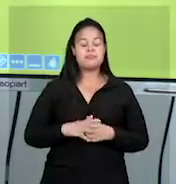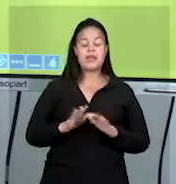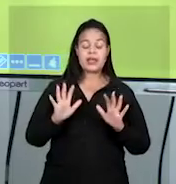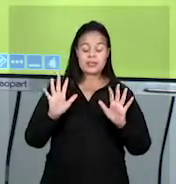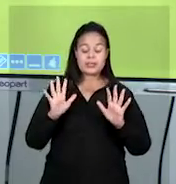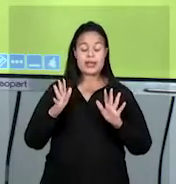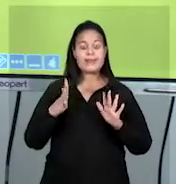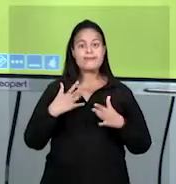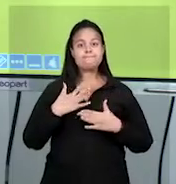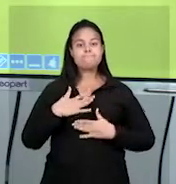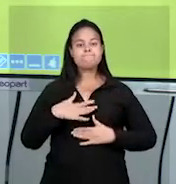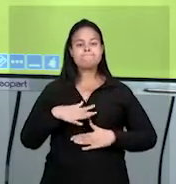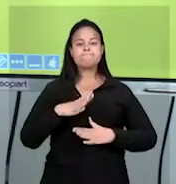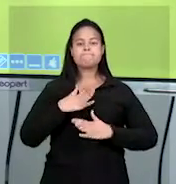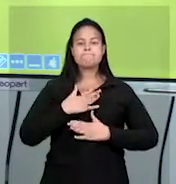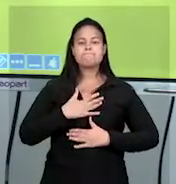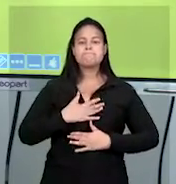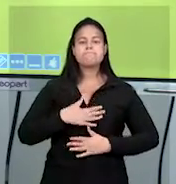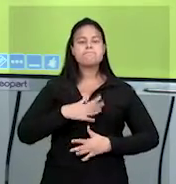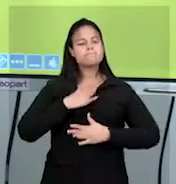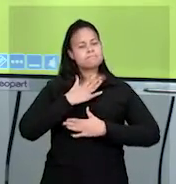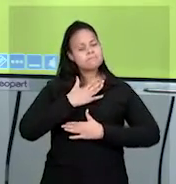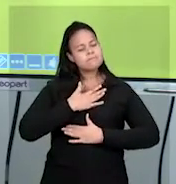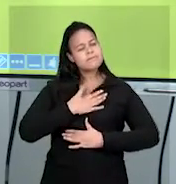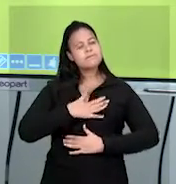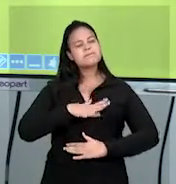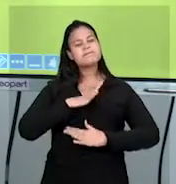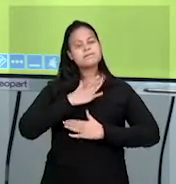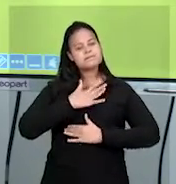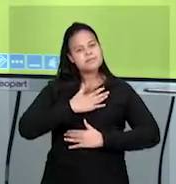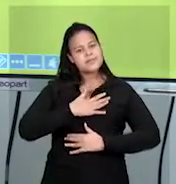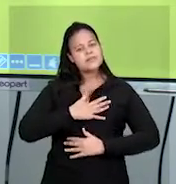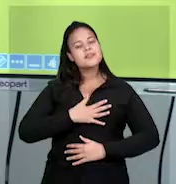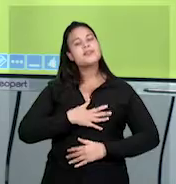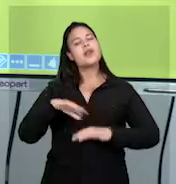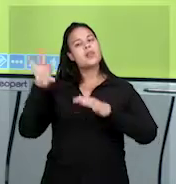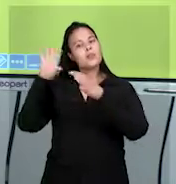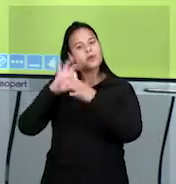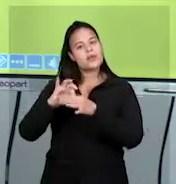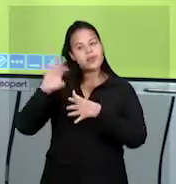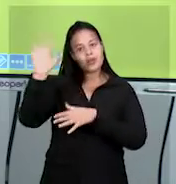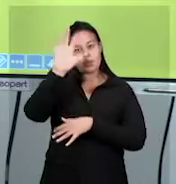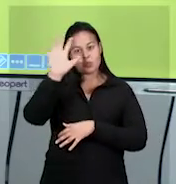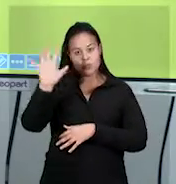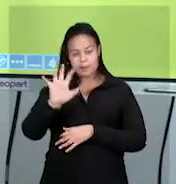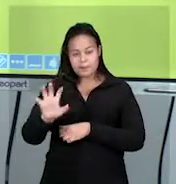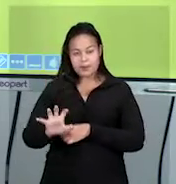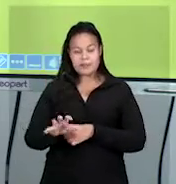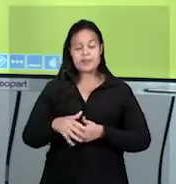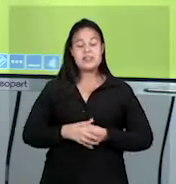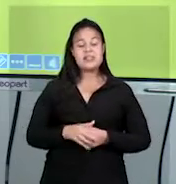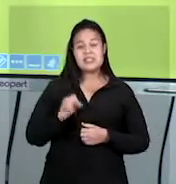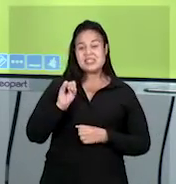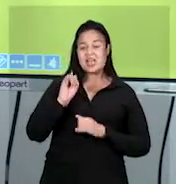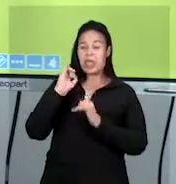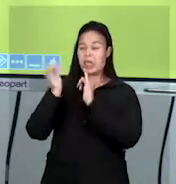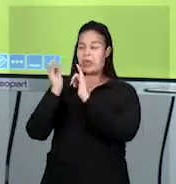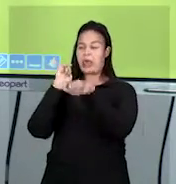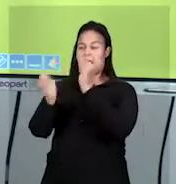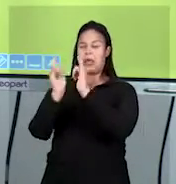mas mais suave, de uma forma que seja mais tranquila ler aquele mapa. Então, se eu coloco